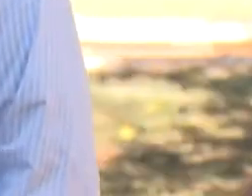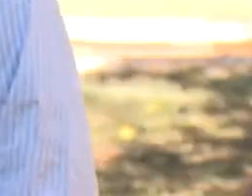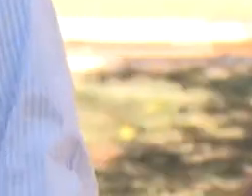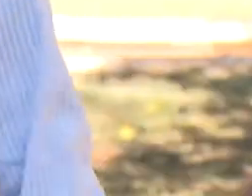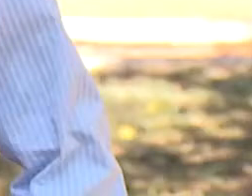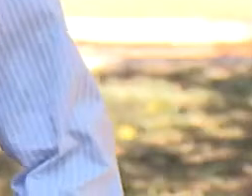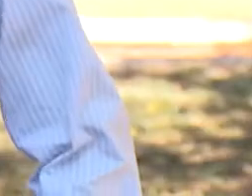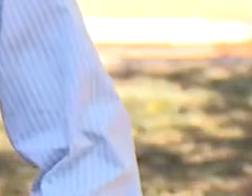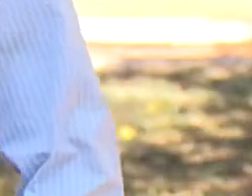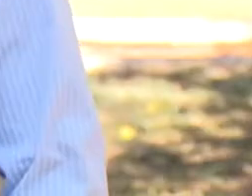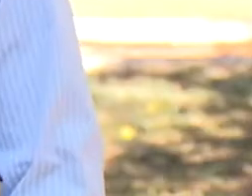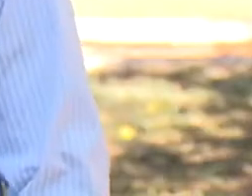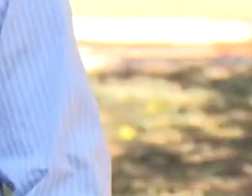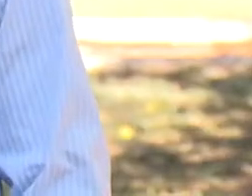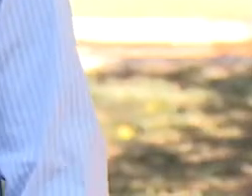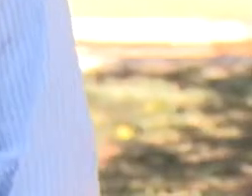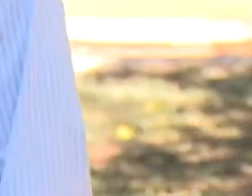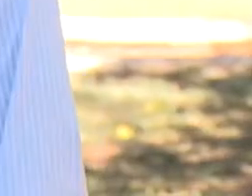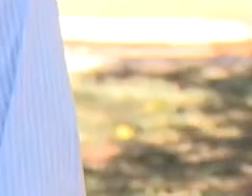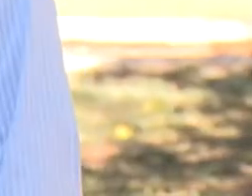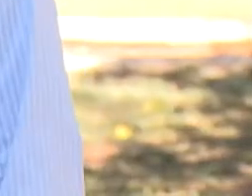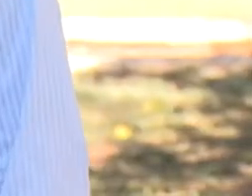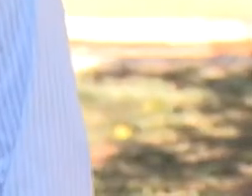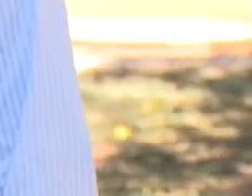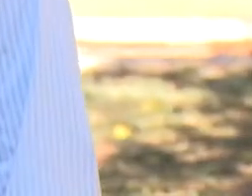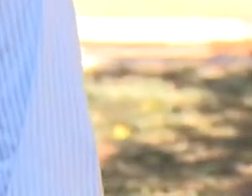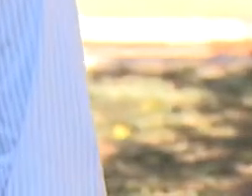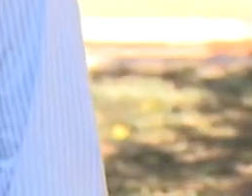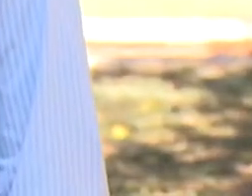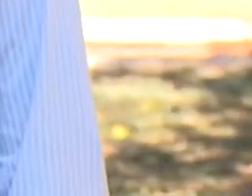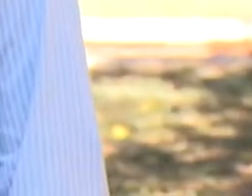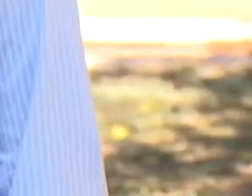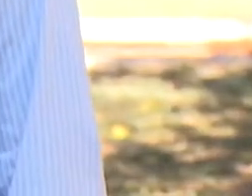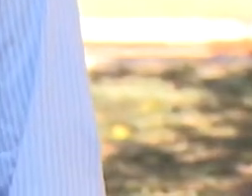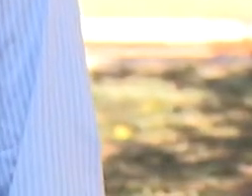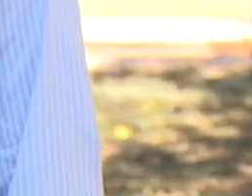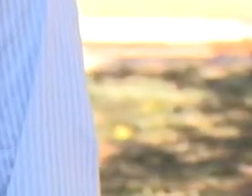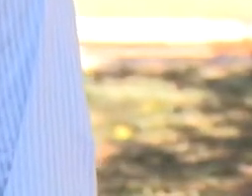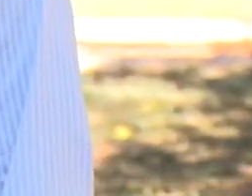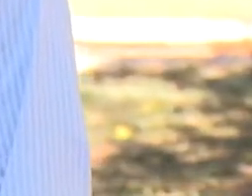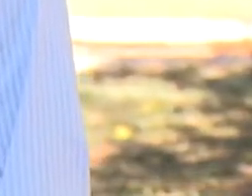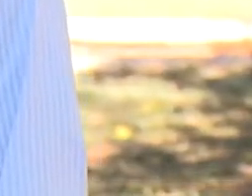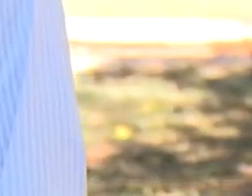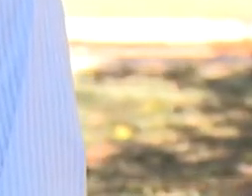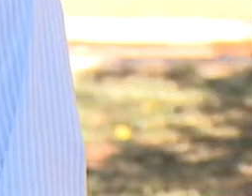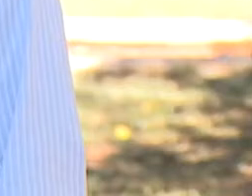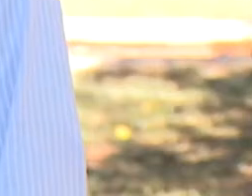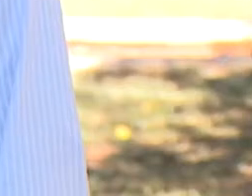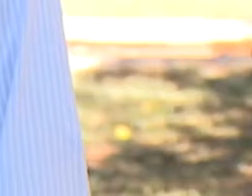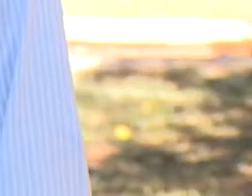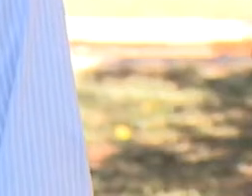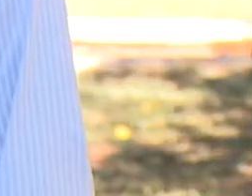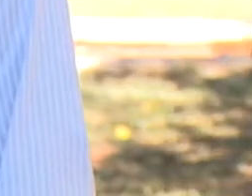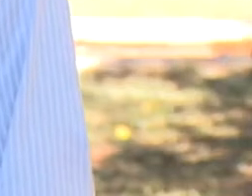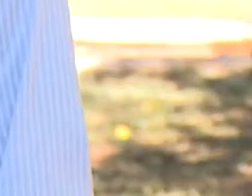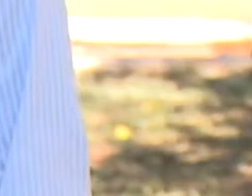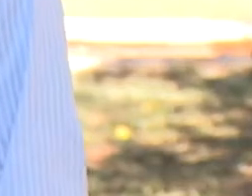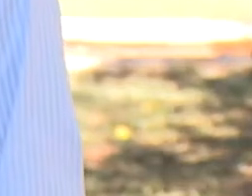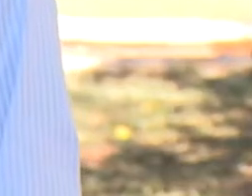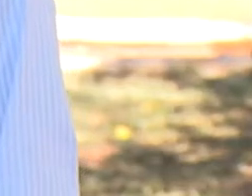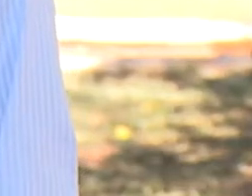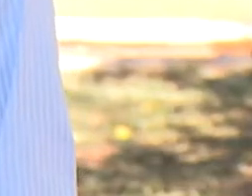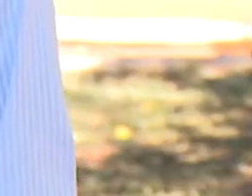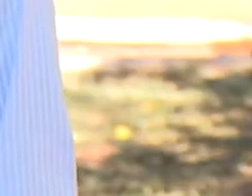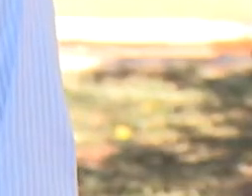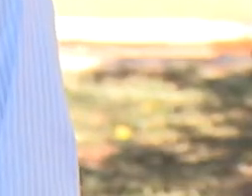da logosofia é o Carlos Bernardo Gonzalez Pecotti, né? A gente está aqui nessa praça em Campinas que leva o nome